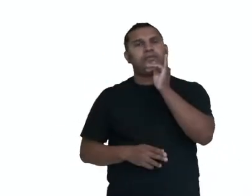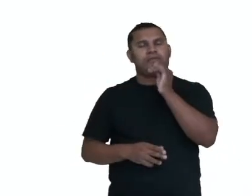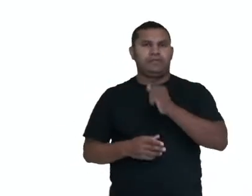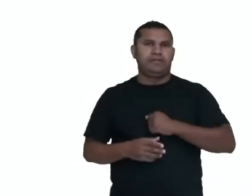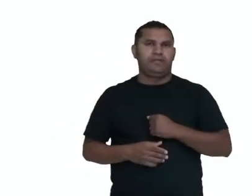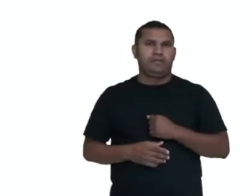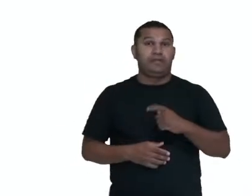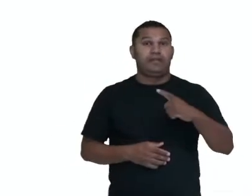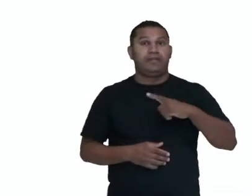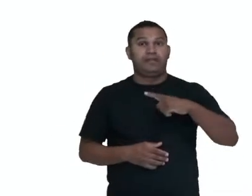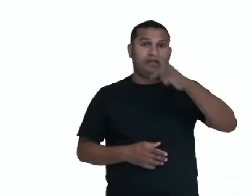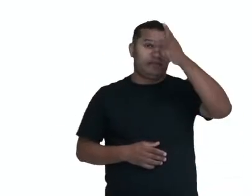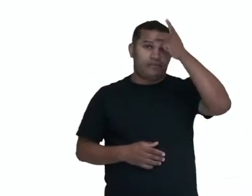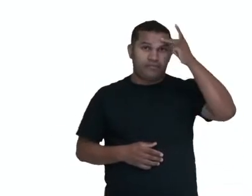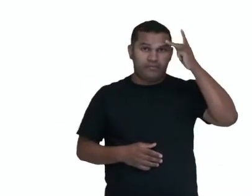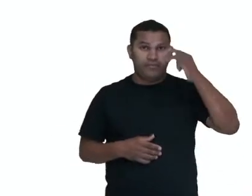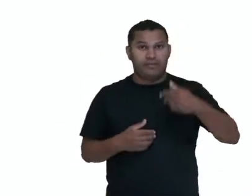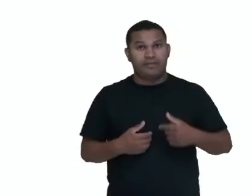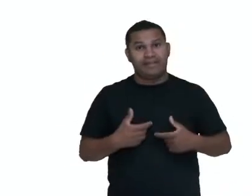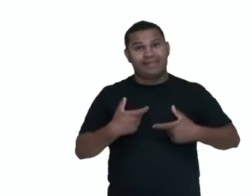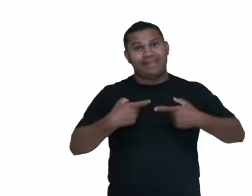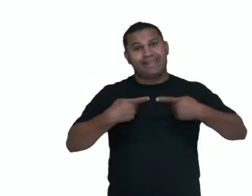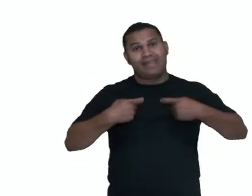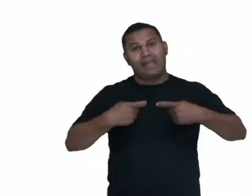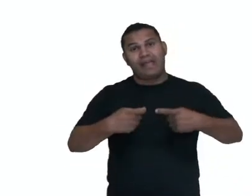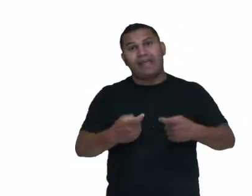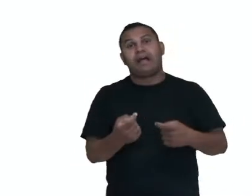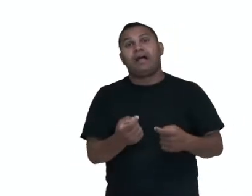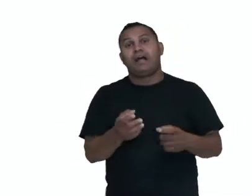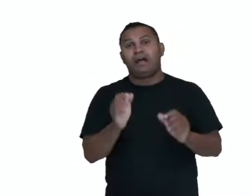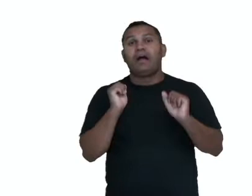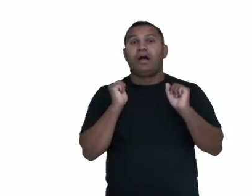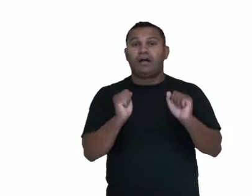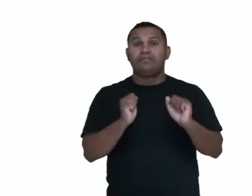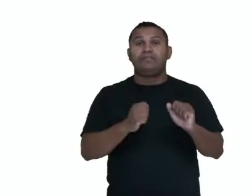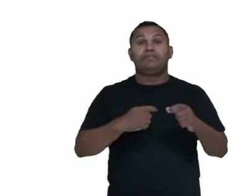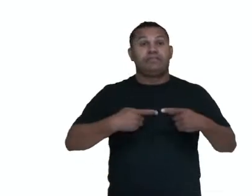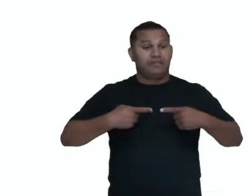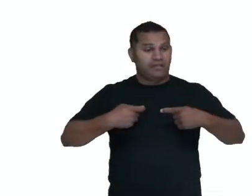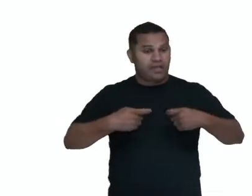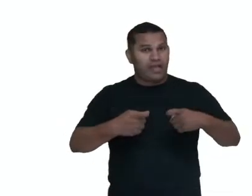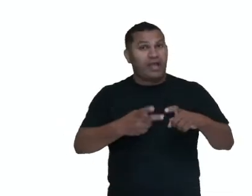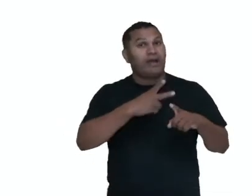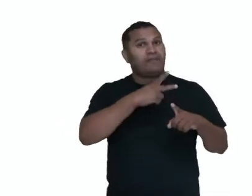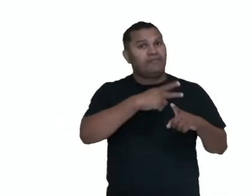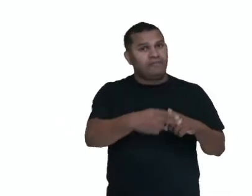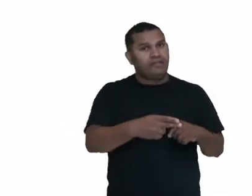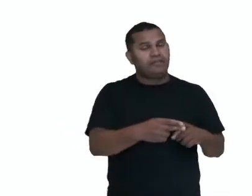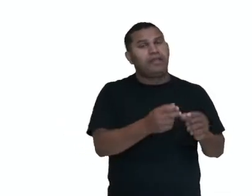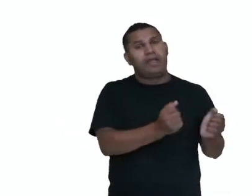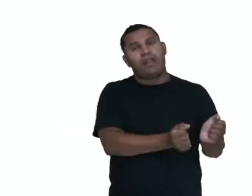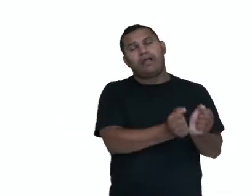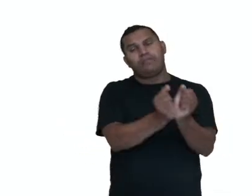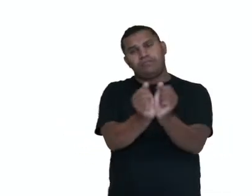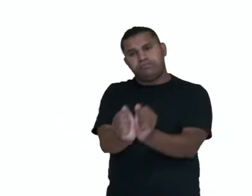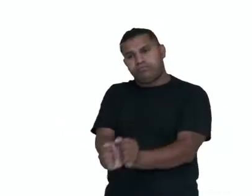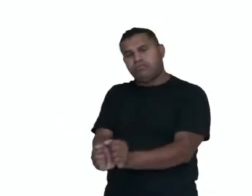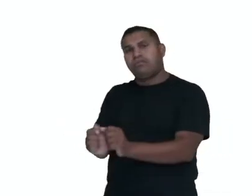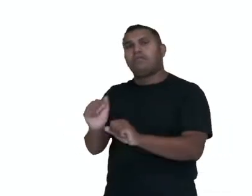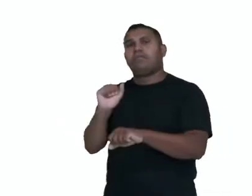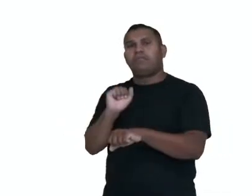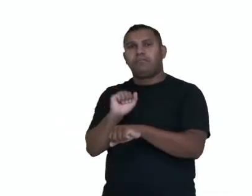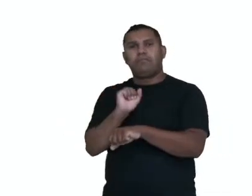uma pessoa poderia ser escravizada? Vencidos por guerra, os prisioneiros de guerra. Em épocas de